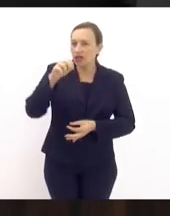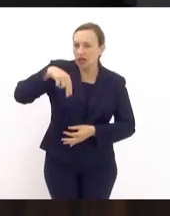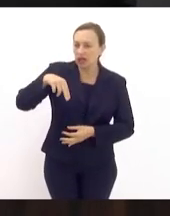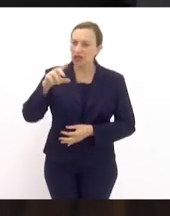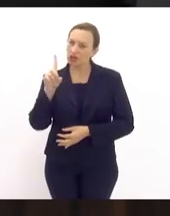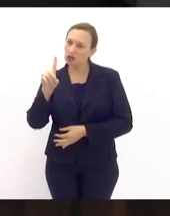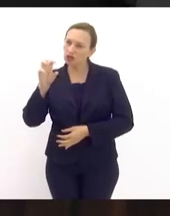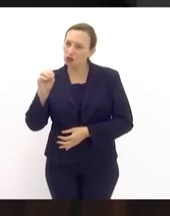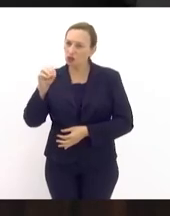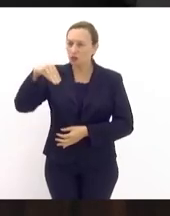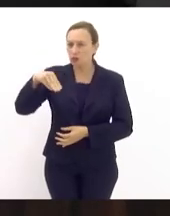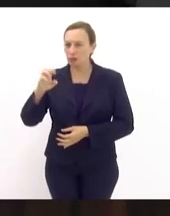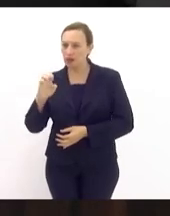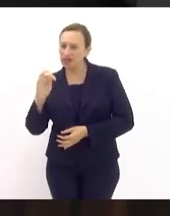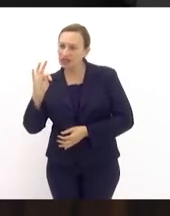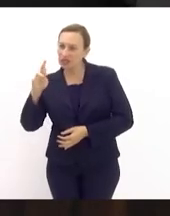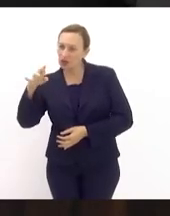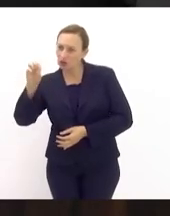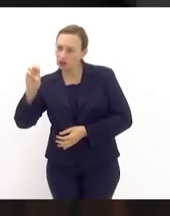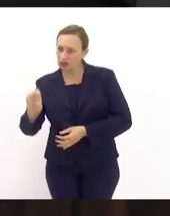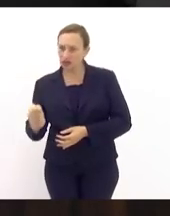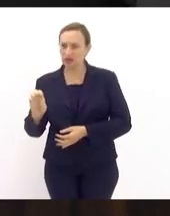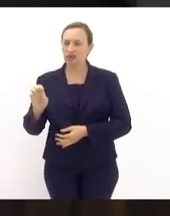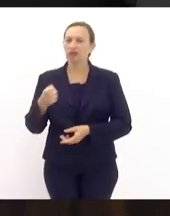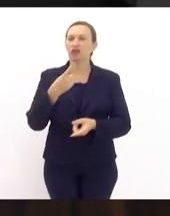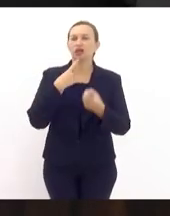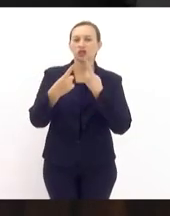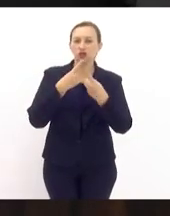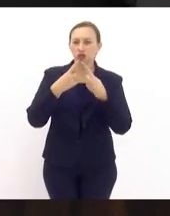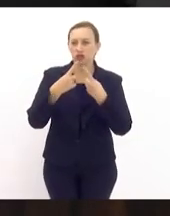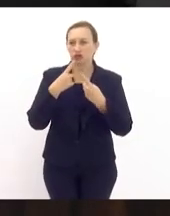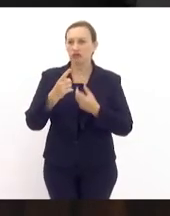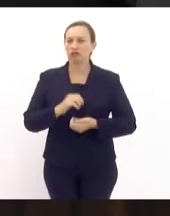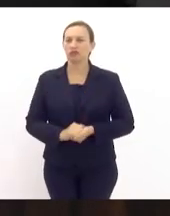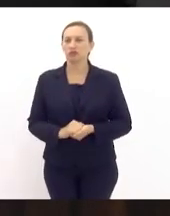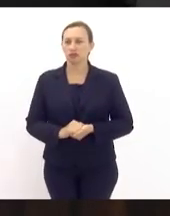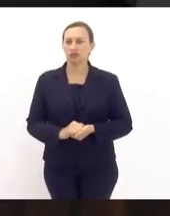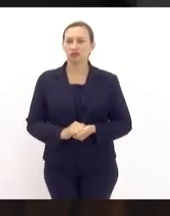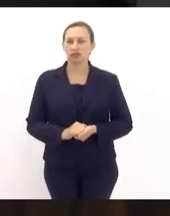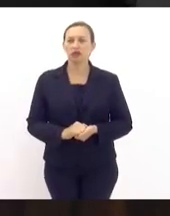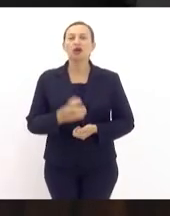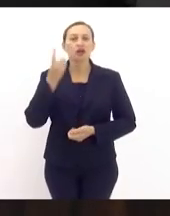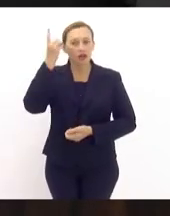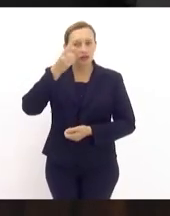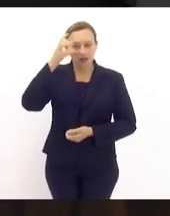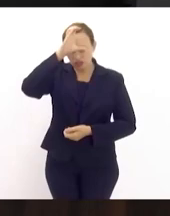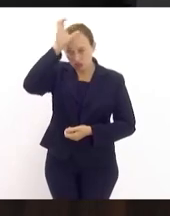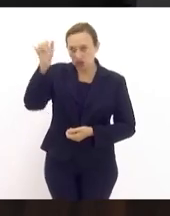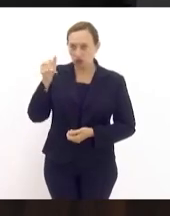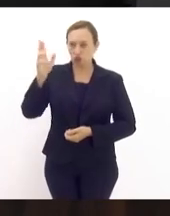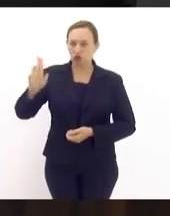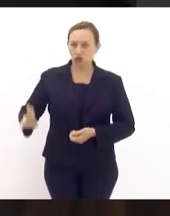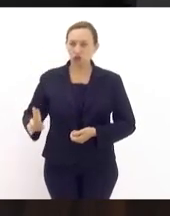endometriose, na forma que menciona. Em discussão, para discutir, querida deputada Tia Ju.